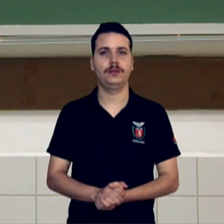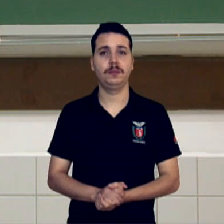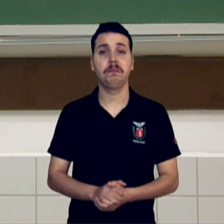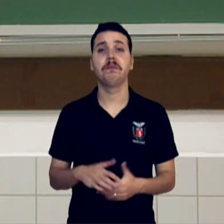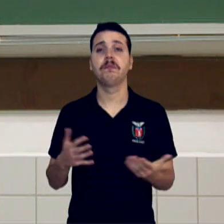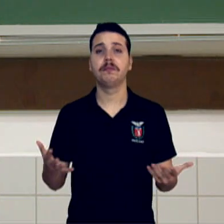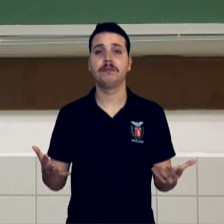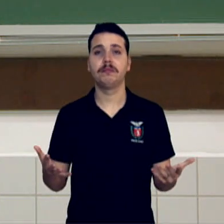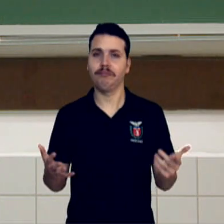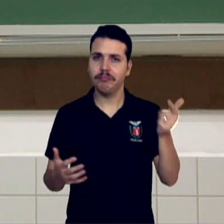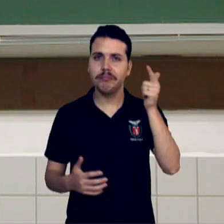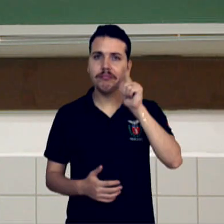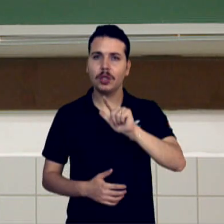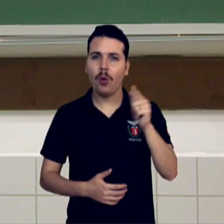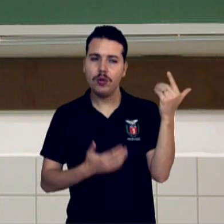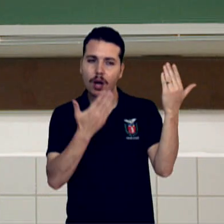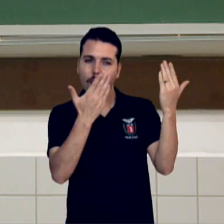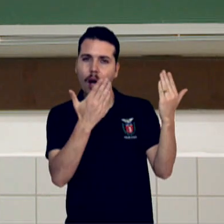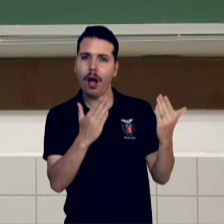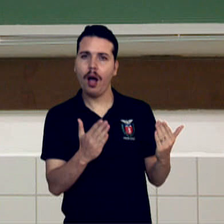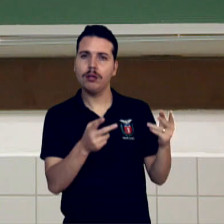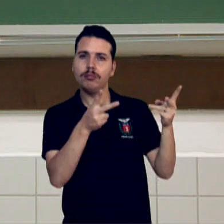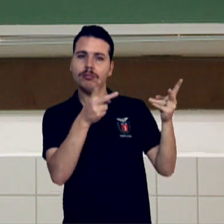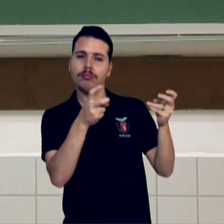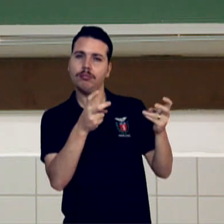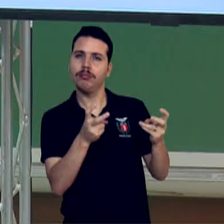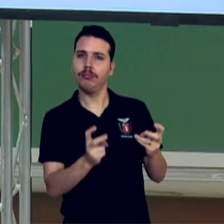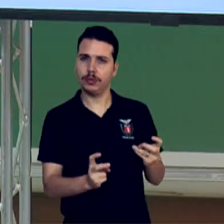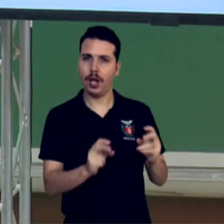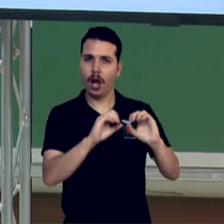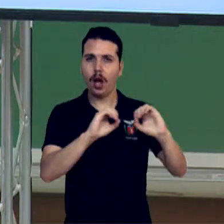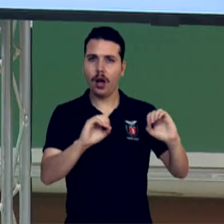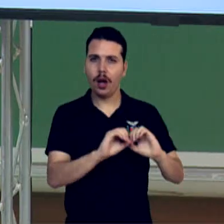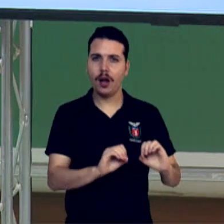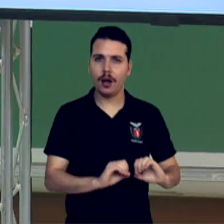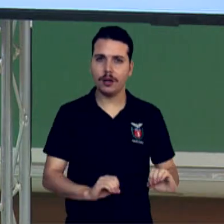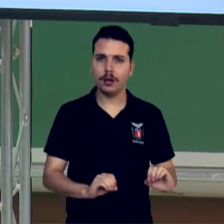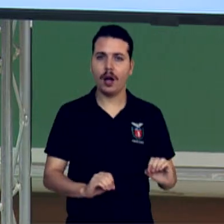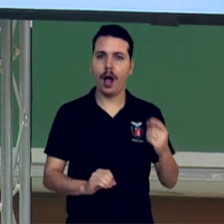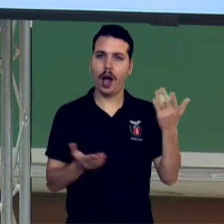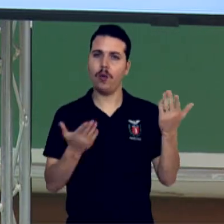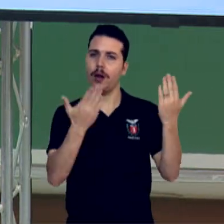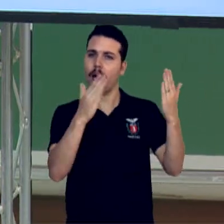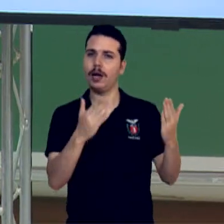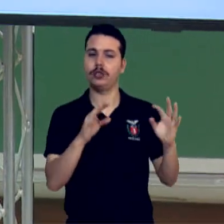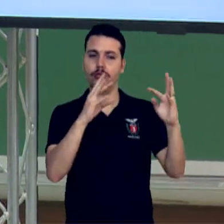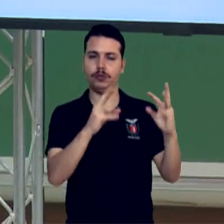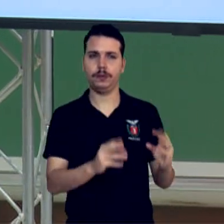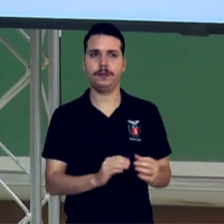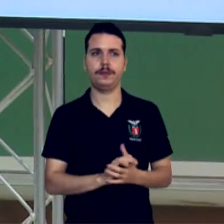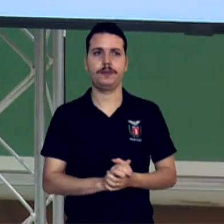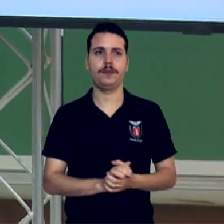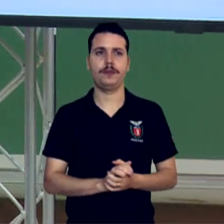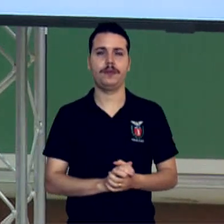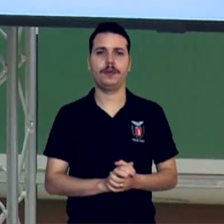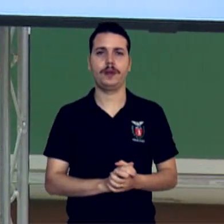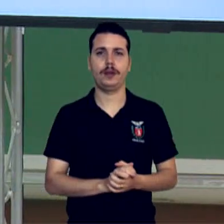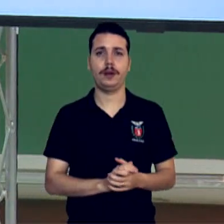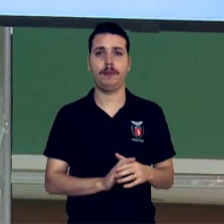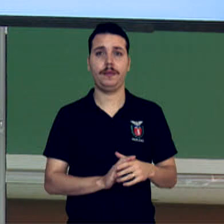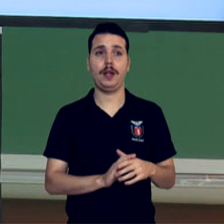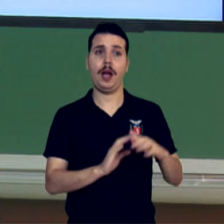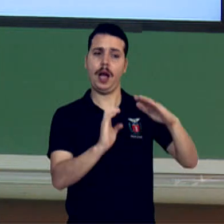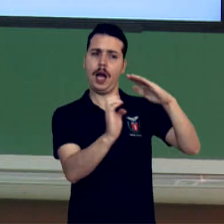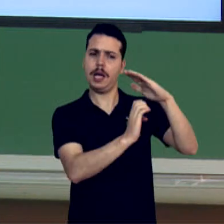aí, pessoal? Conseguiu analisar as orações? Vamos fazer análise, então, de todas elas. A empresa é